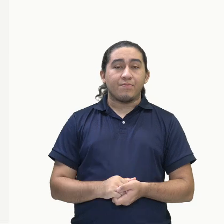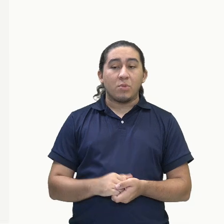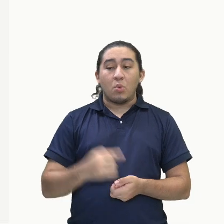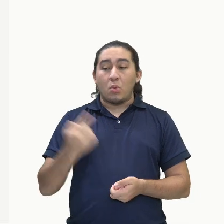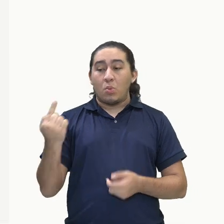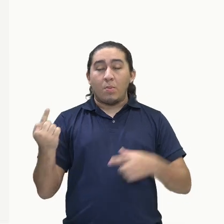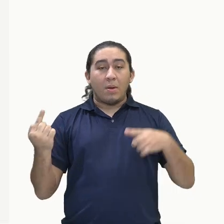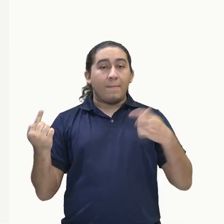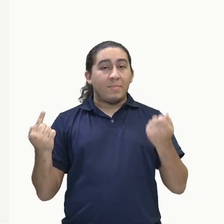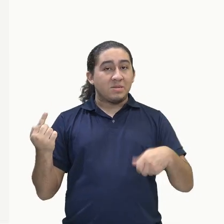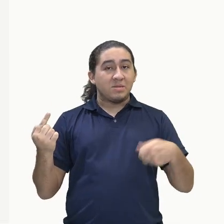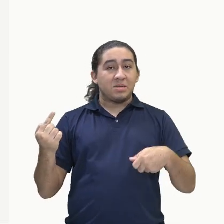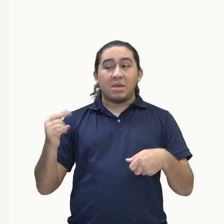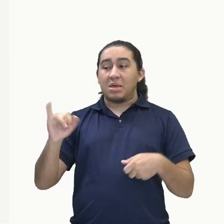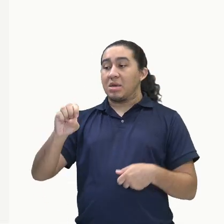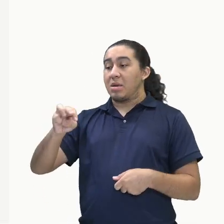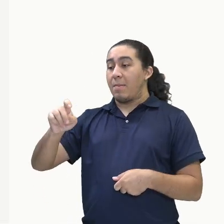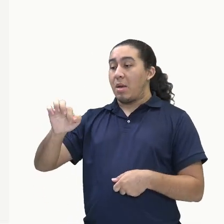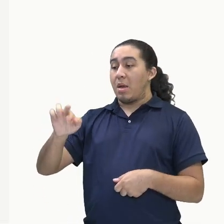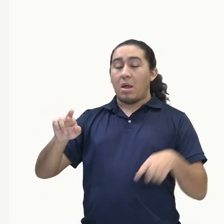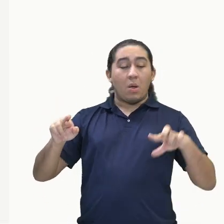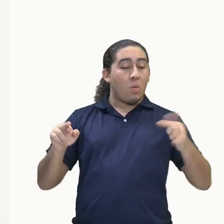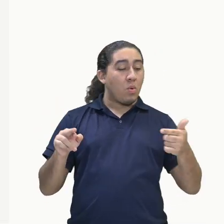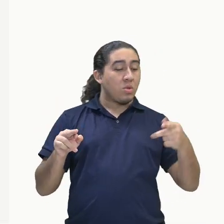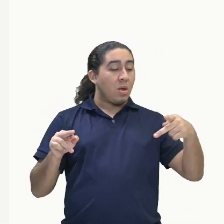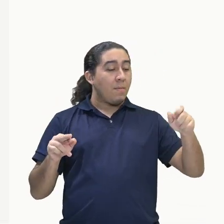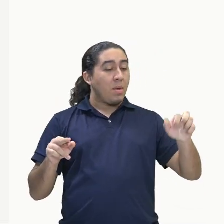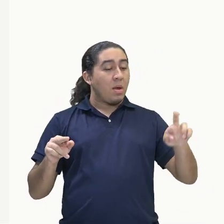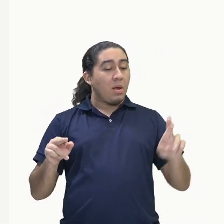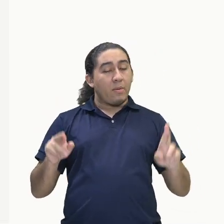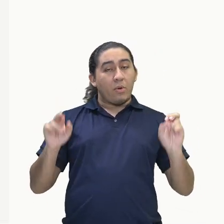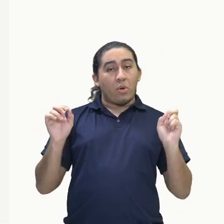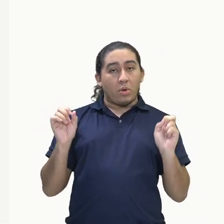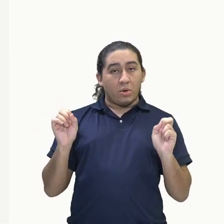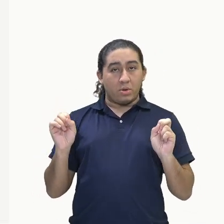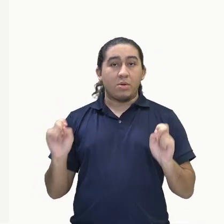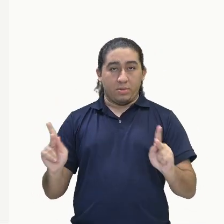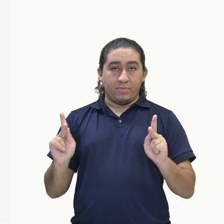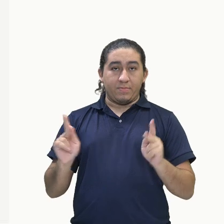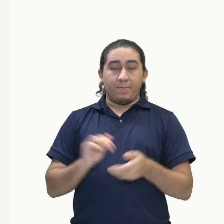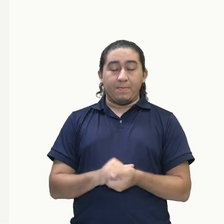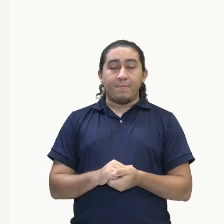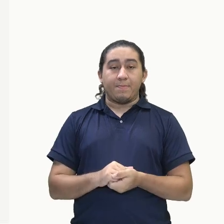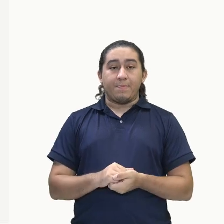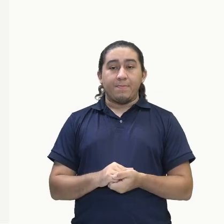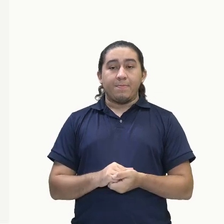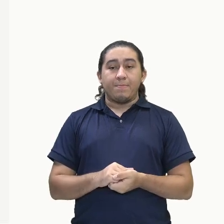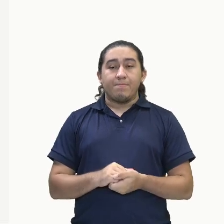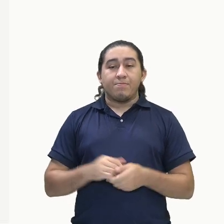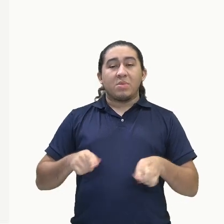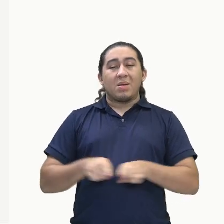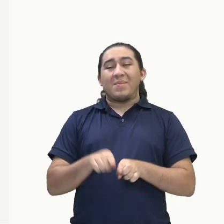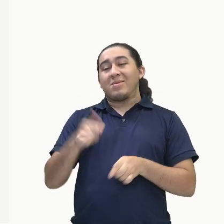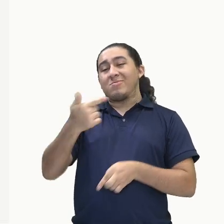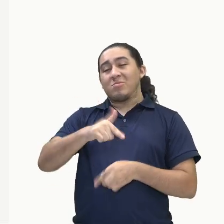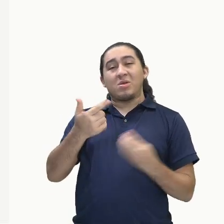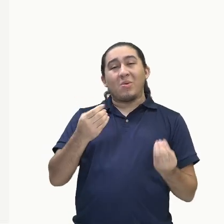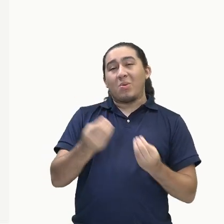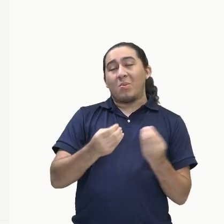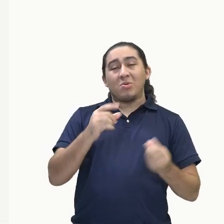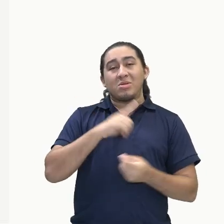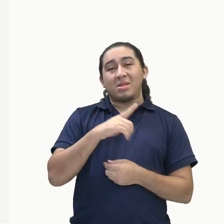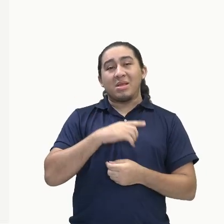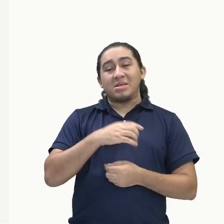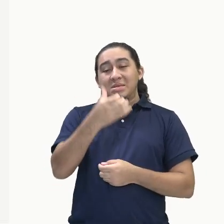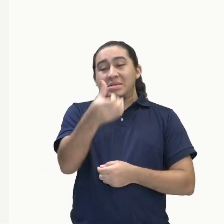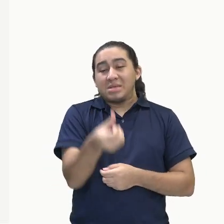número ímpar e a outra tem que jogar um número par. Beleza. Só que nunca vai dar 6, porque se